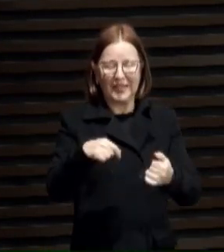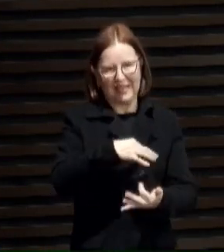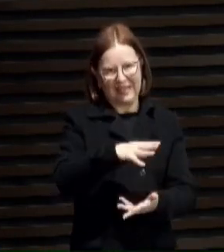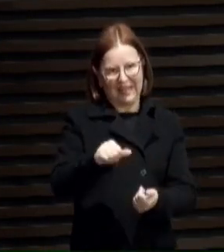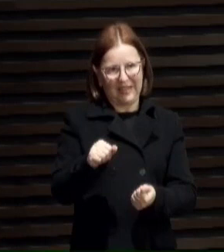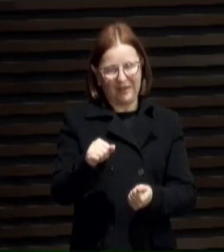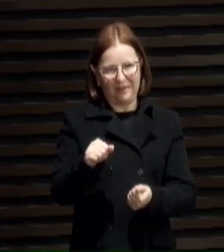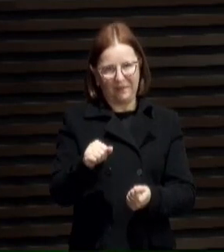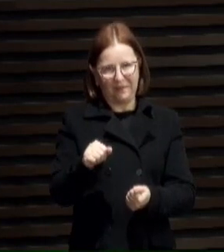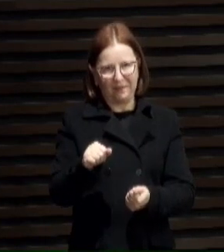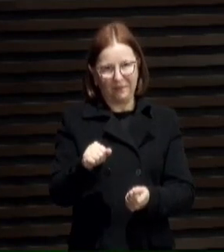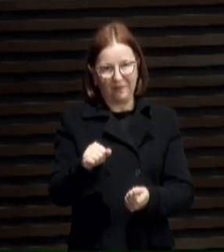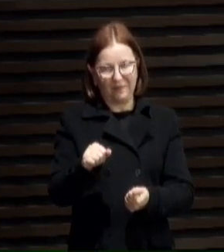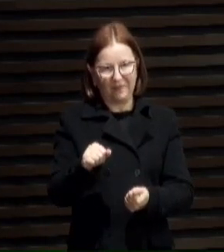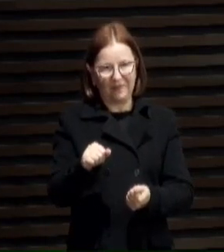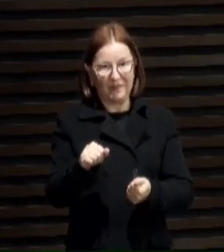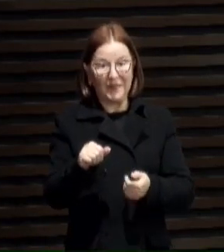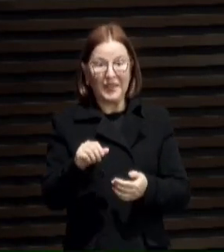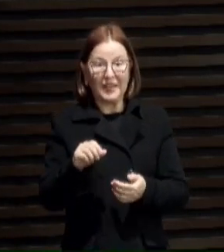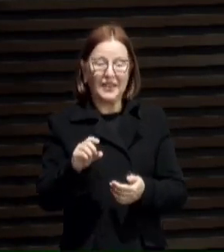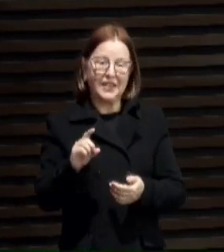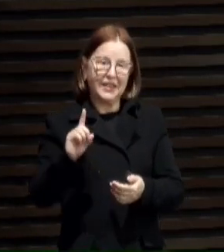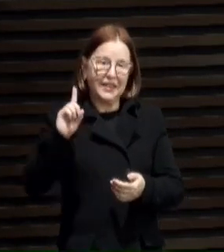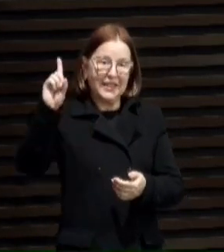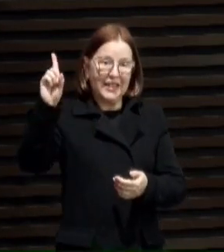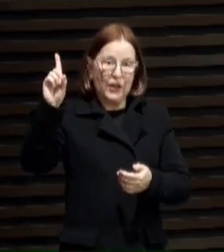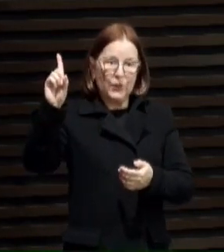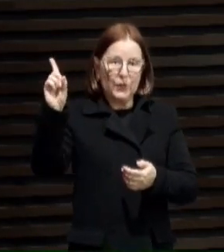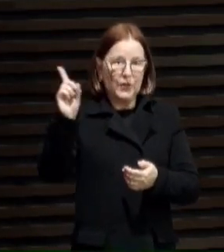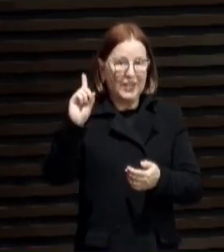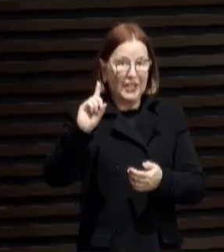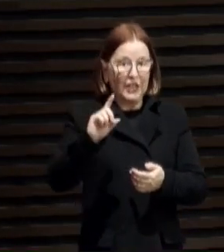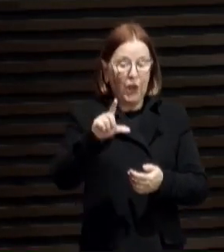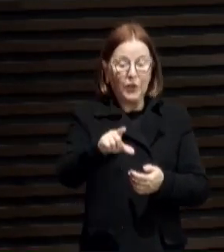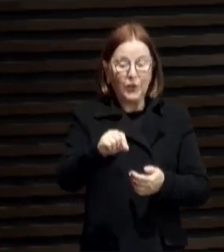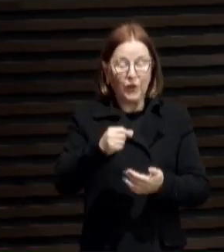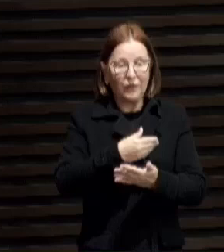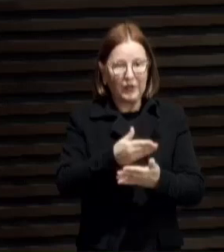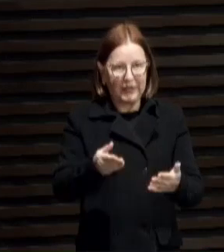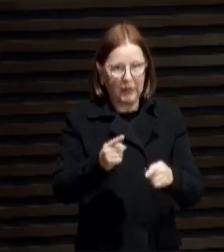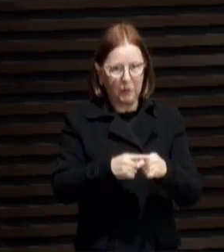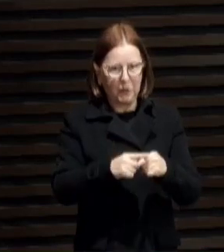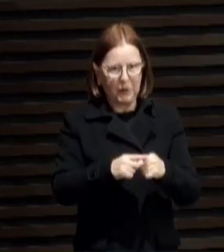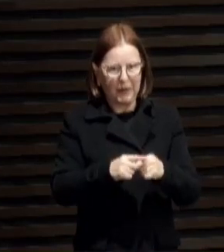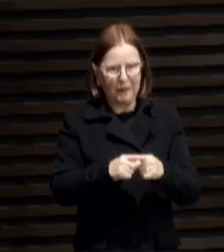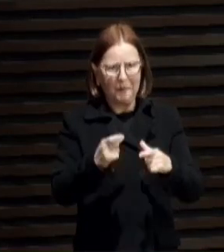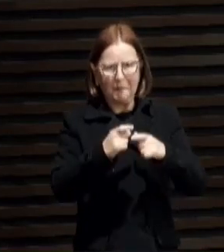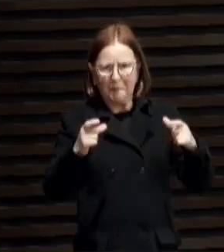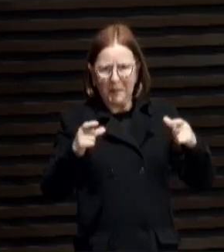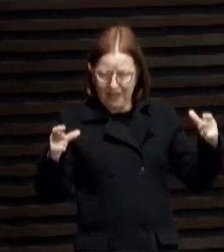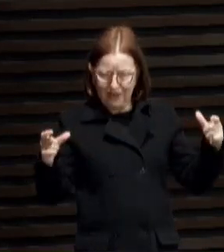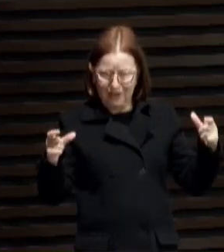teve o Senhor afeição, nem vos escolheu, porque fosseis mais numerosos do que qualquer outro povo,